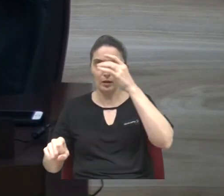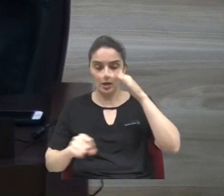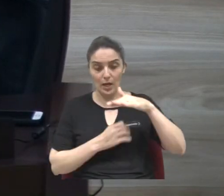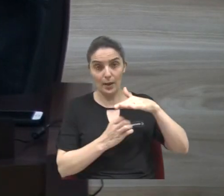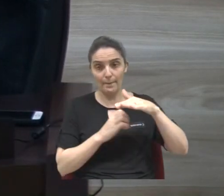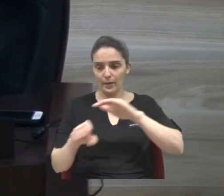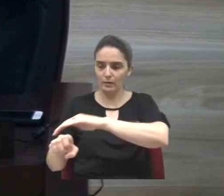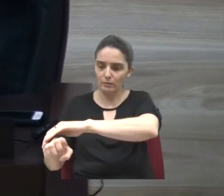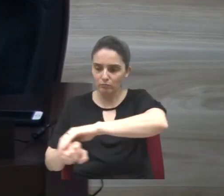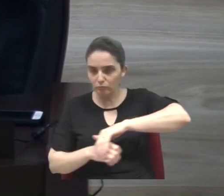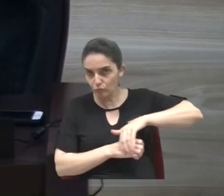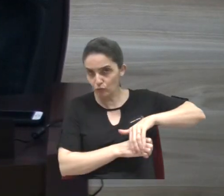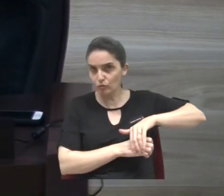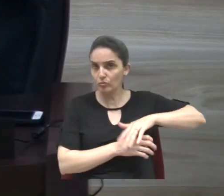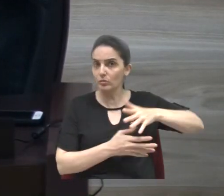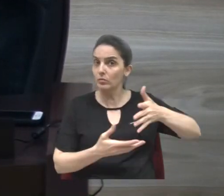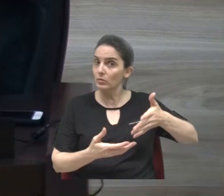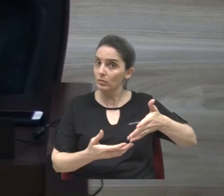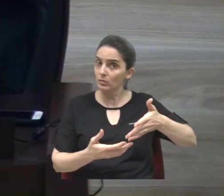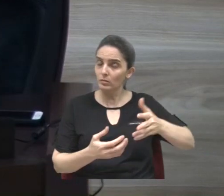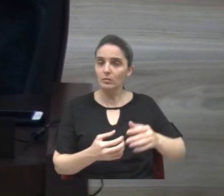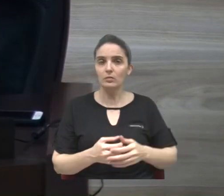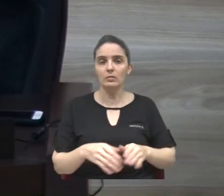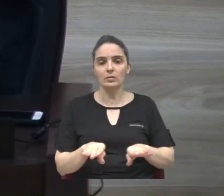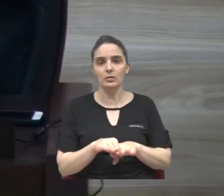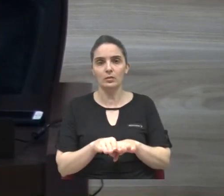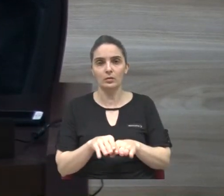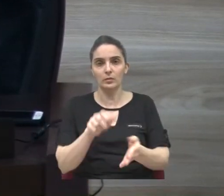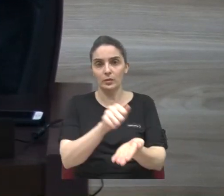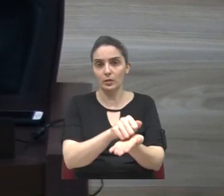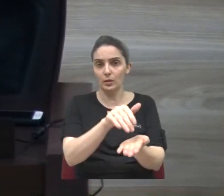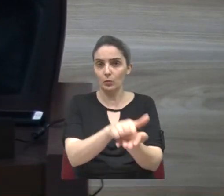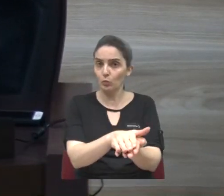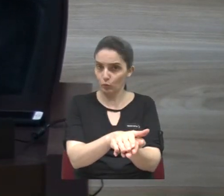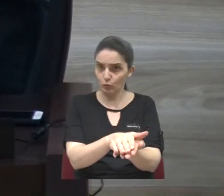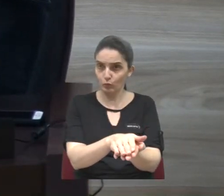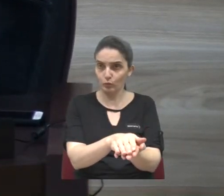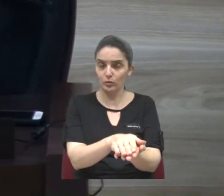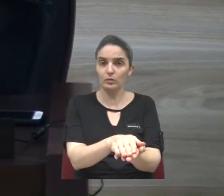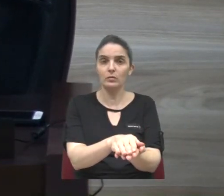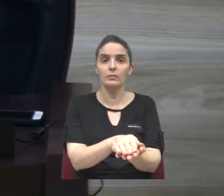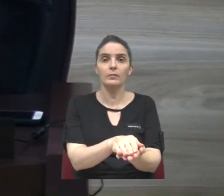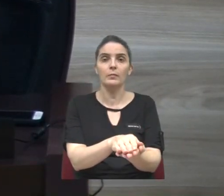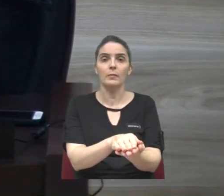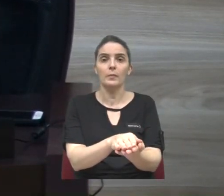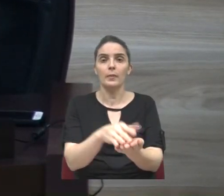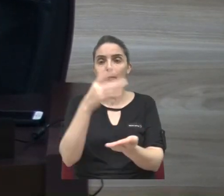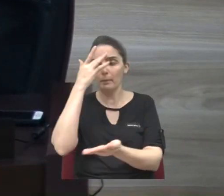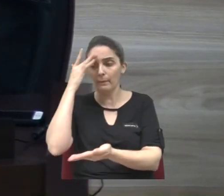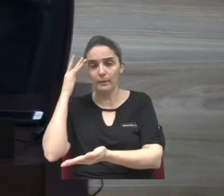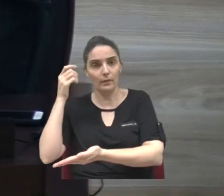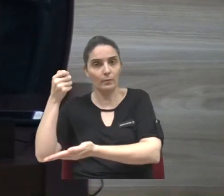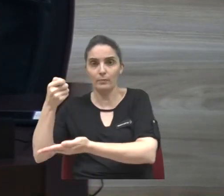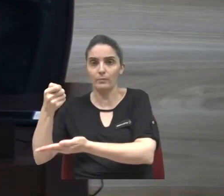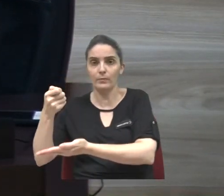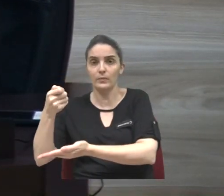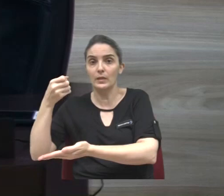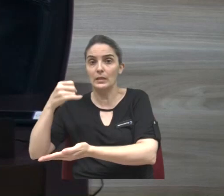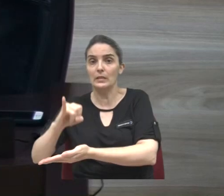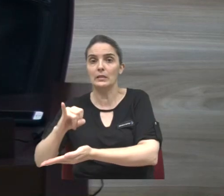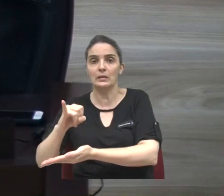ou ampliação de multas, aplicação de multas ao consumidor em flagrante desrespeito à